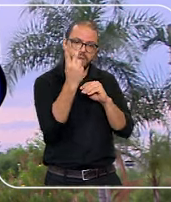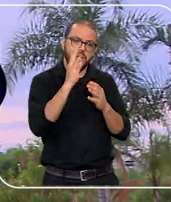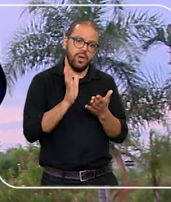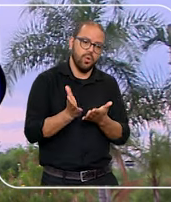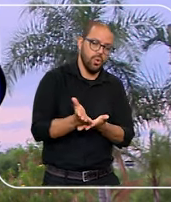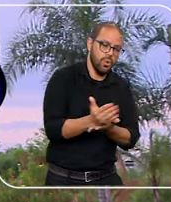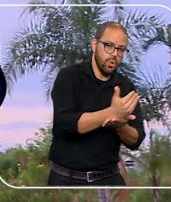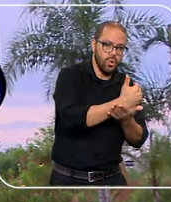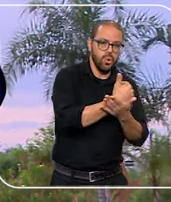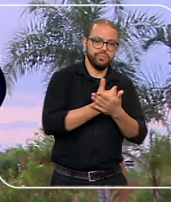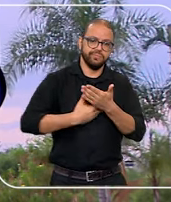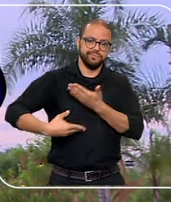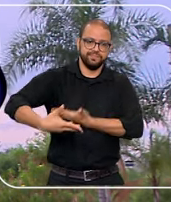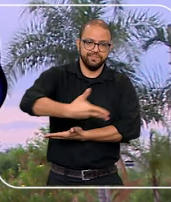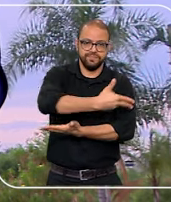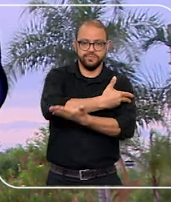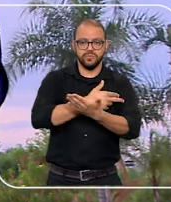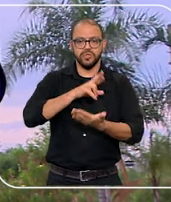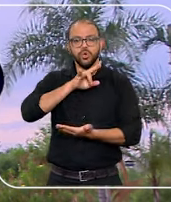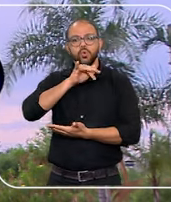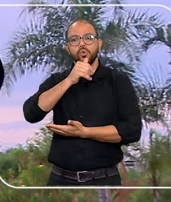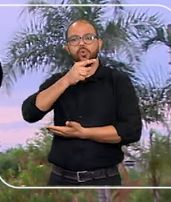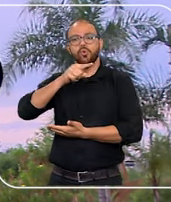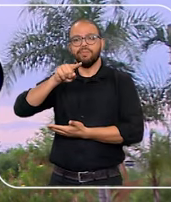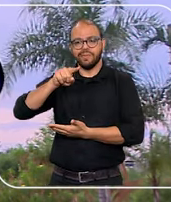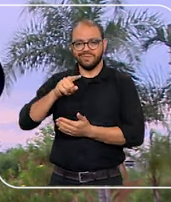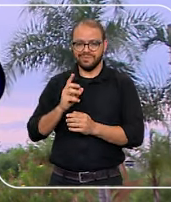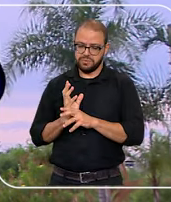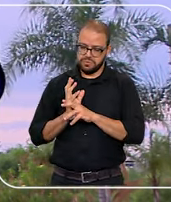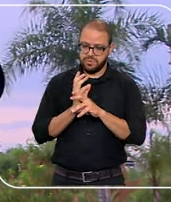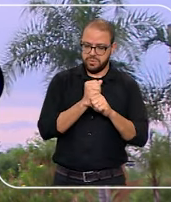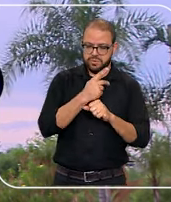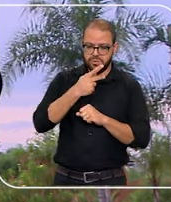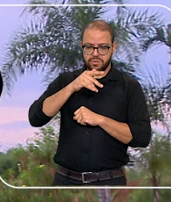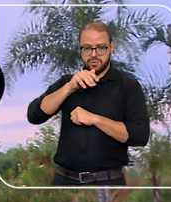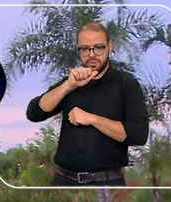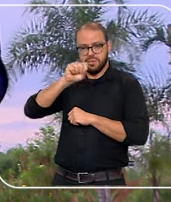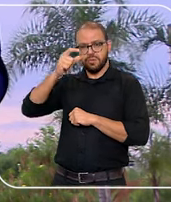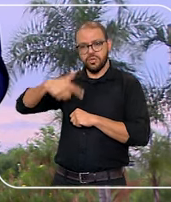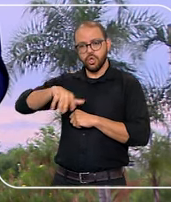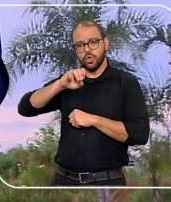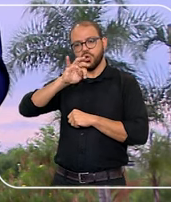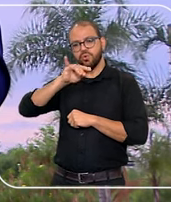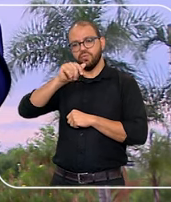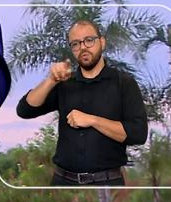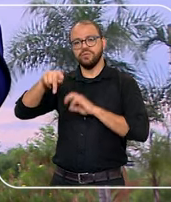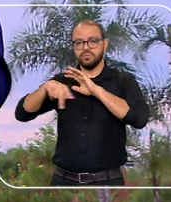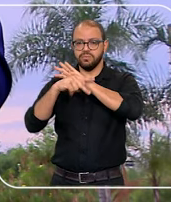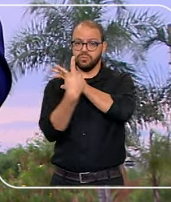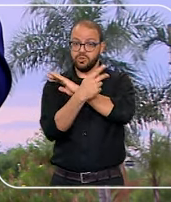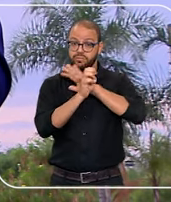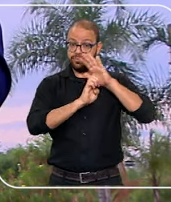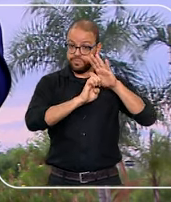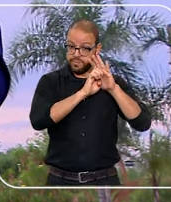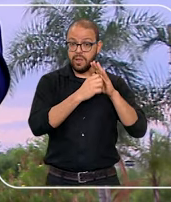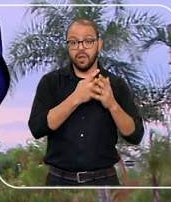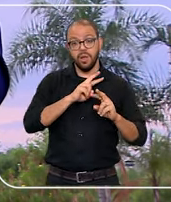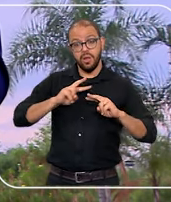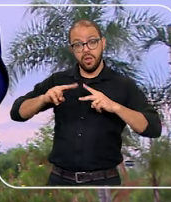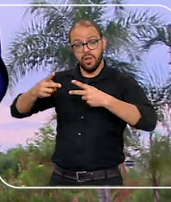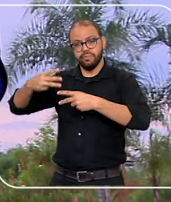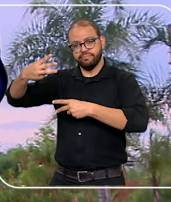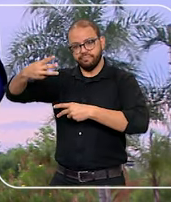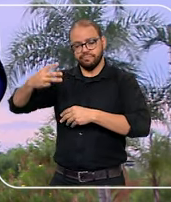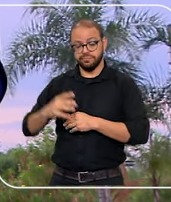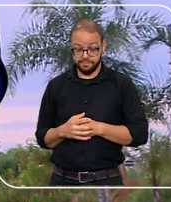valores arrecadados com interconexão e roaming na base de cálculo do PIS e da COFINS da operadora, mesmo havendo